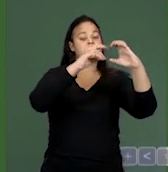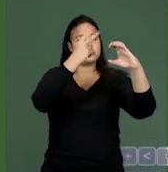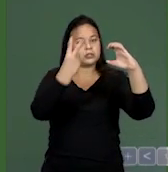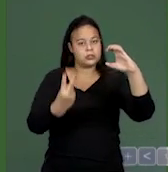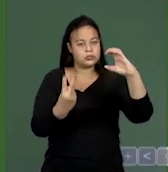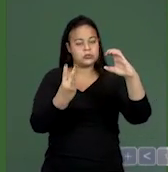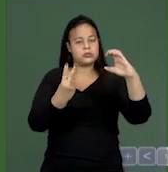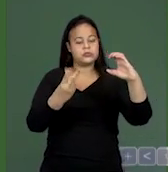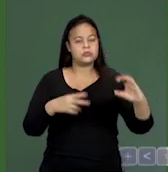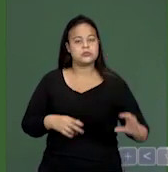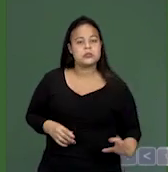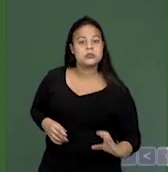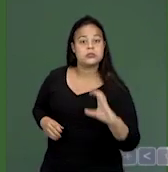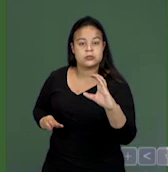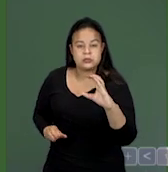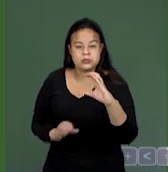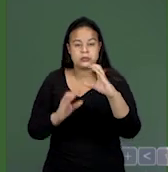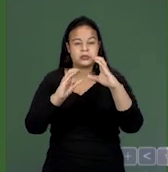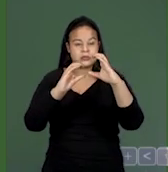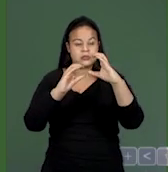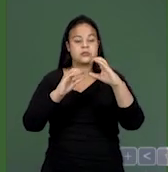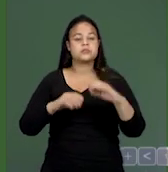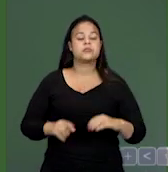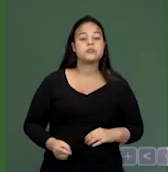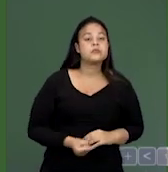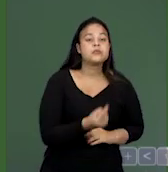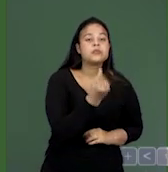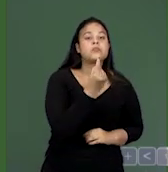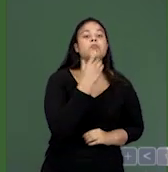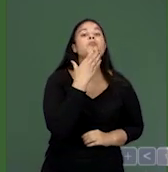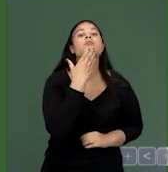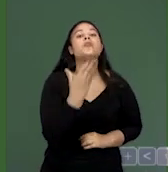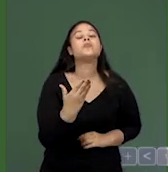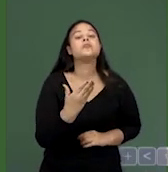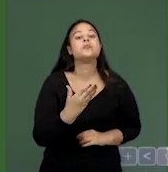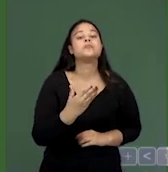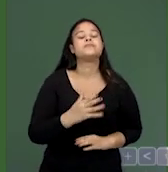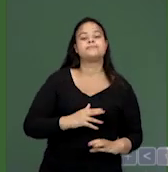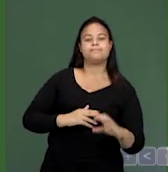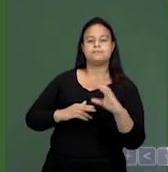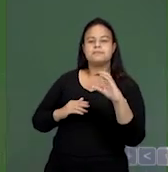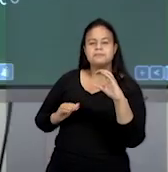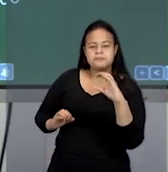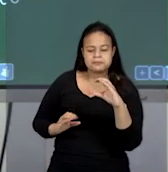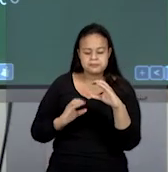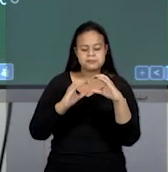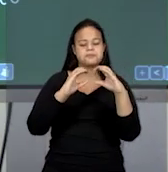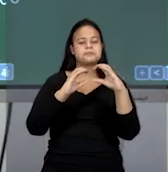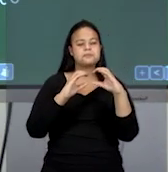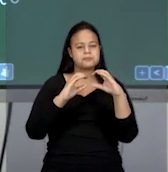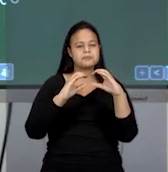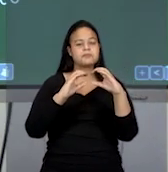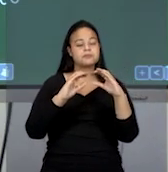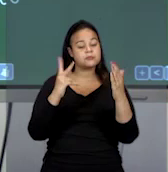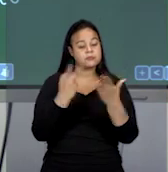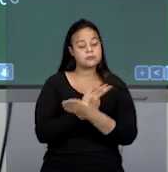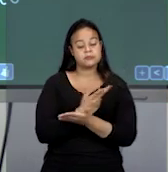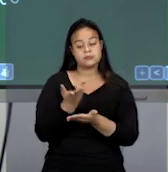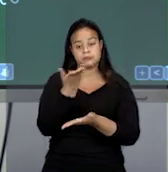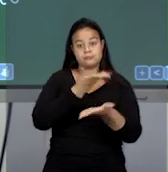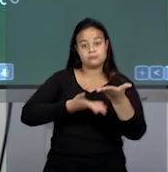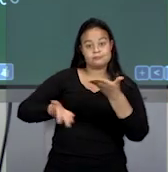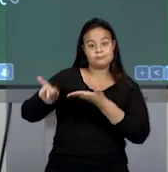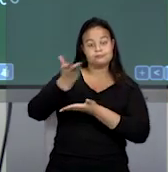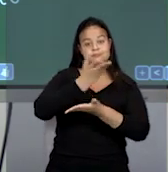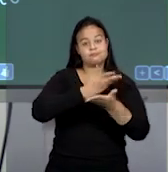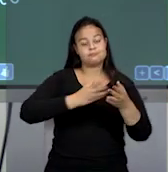2, Czão, Czinho. Para 1, Czinho, Czinho. Então, é isso que vai acontecer aqui